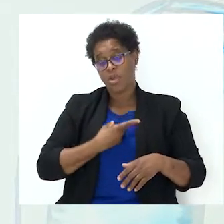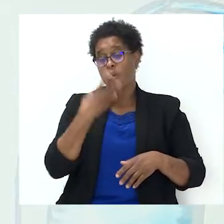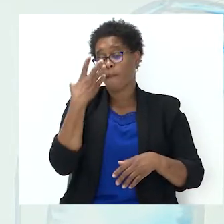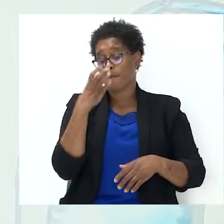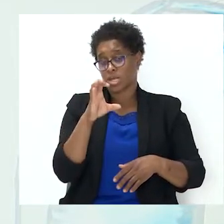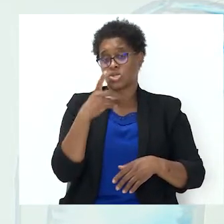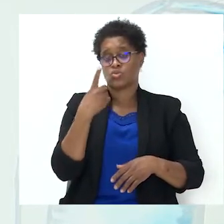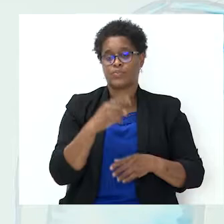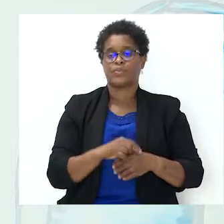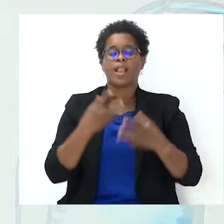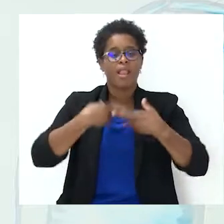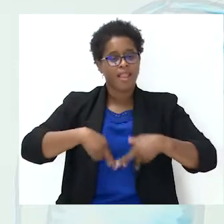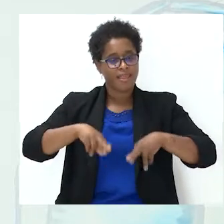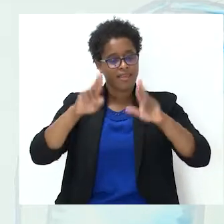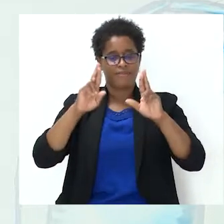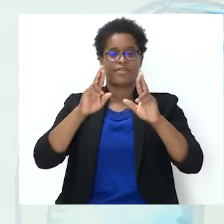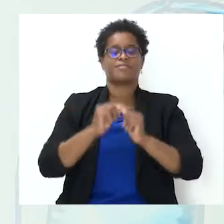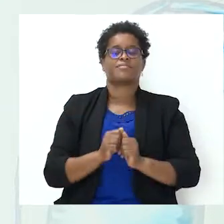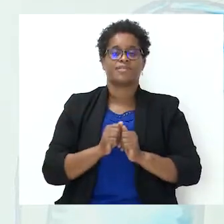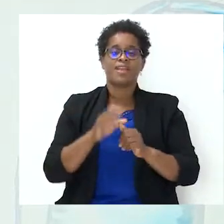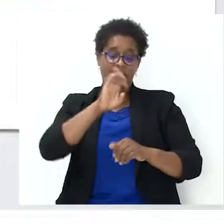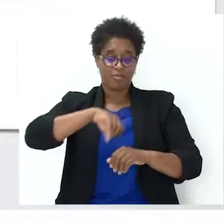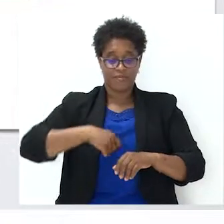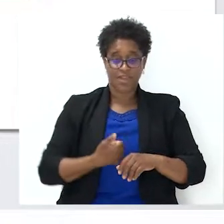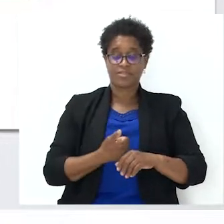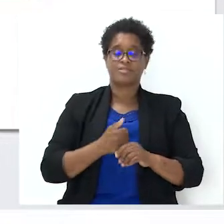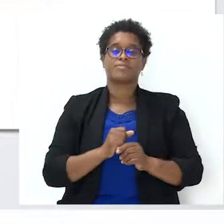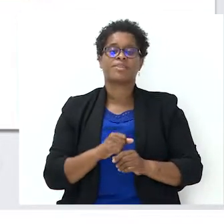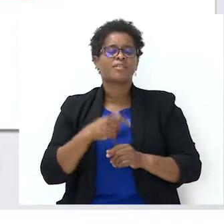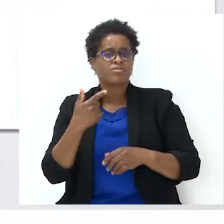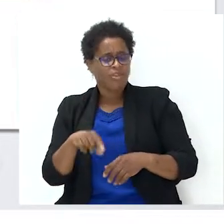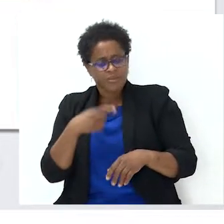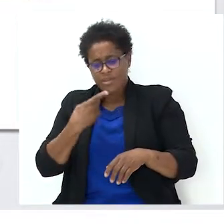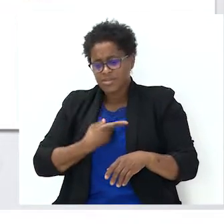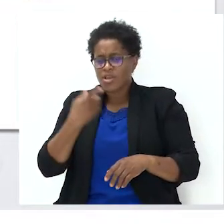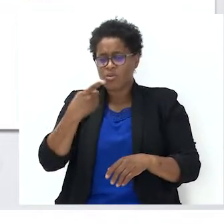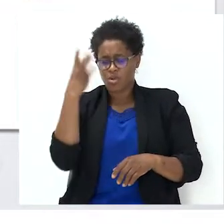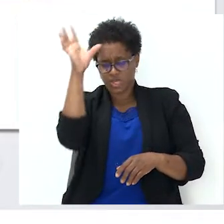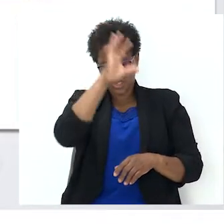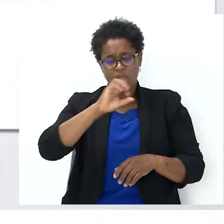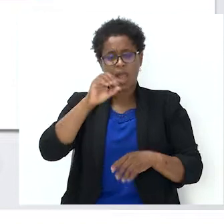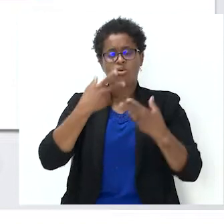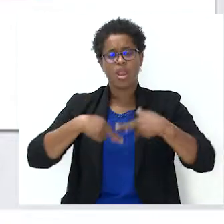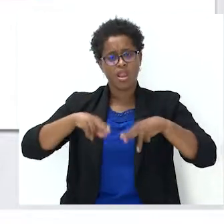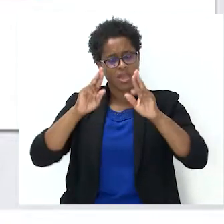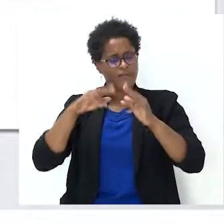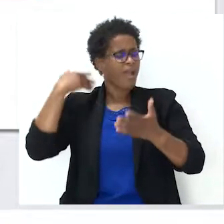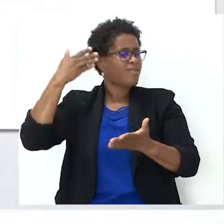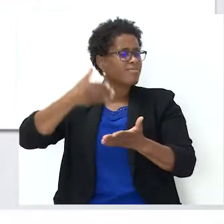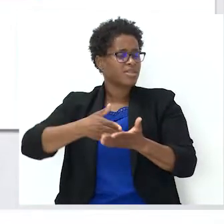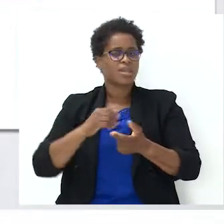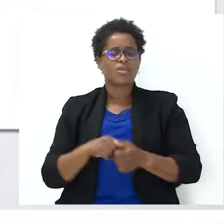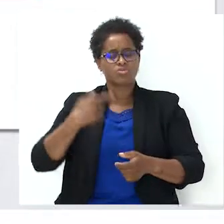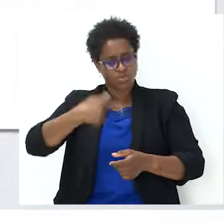é? Livre. Cabo Verde passou a ser um Estado livre e a ter os